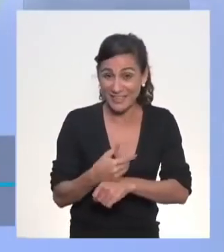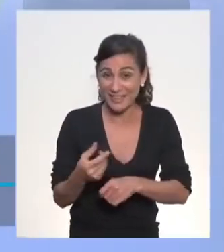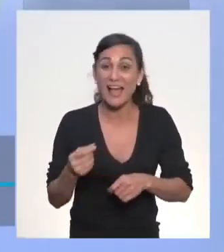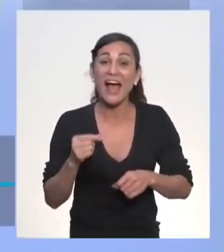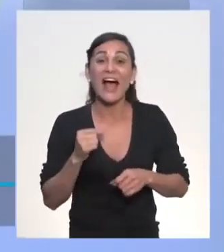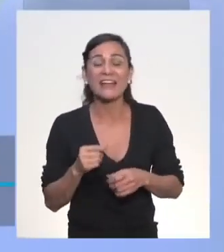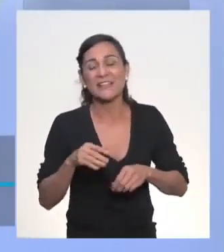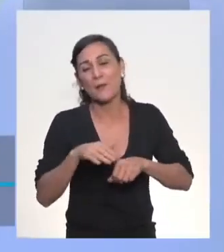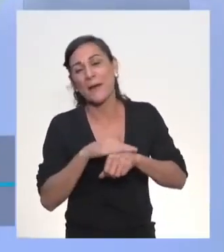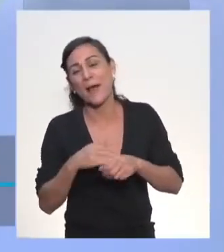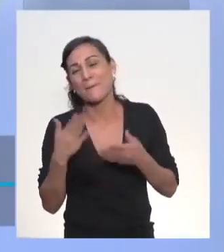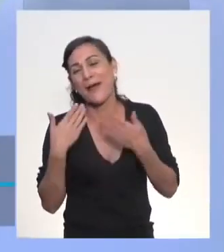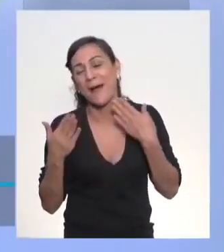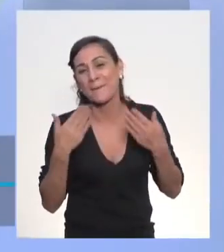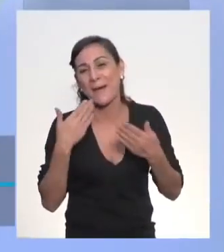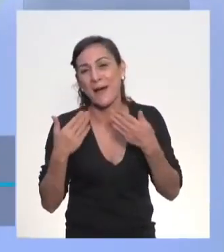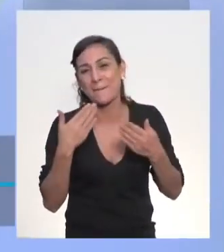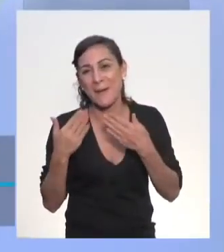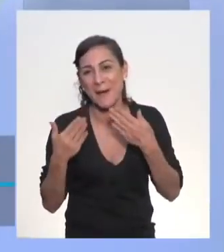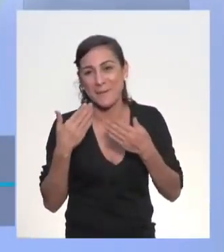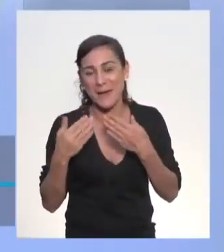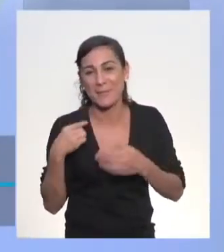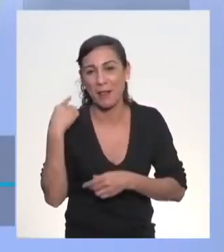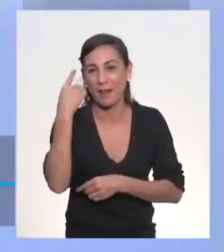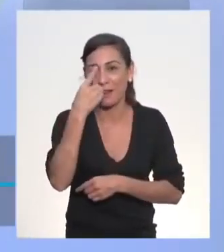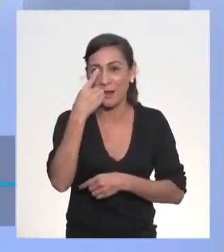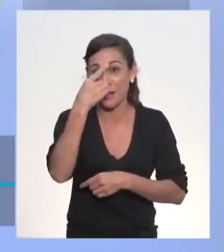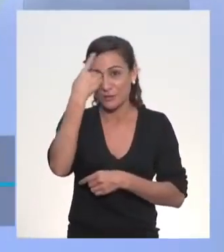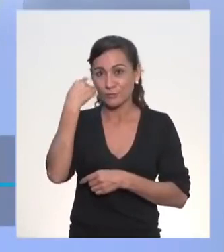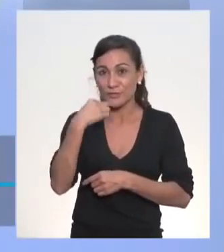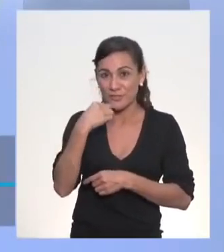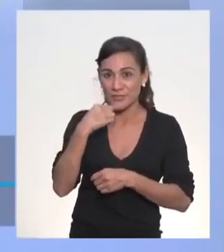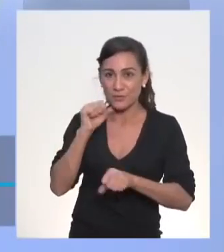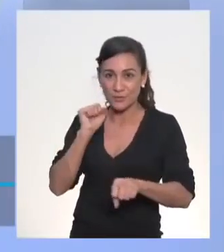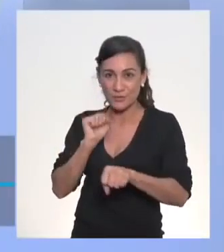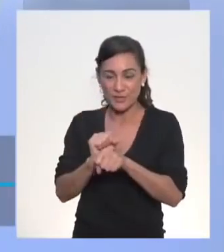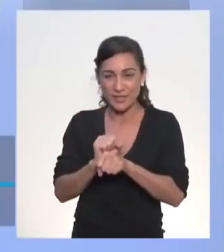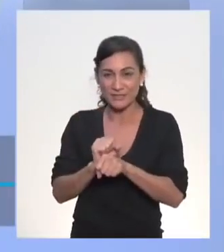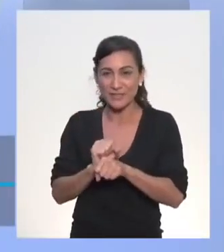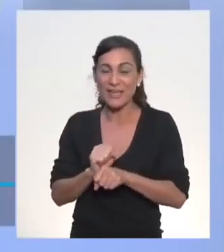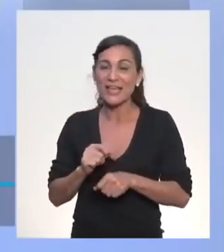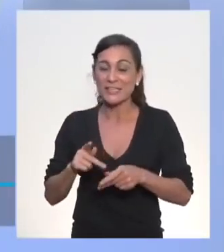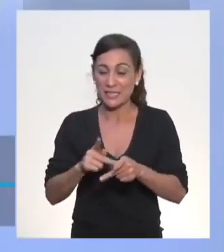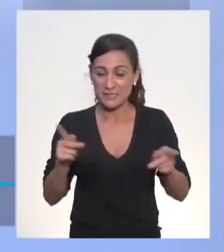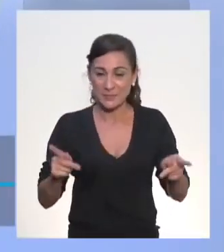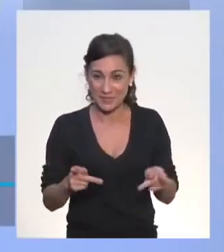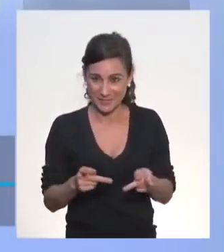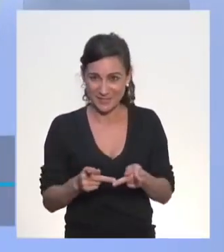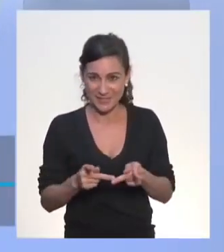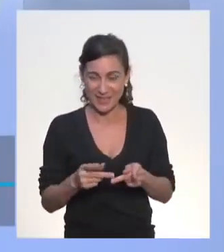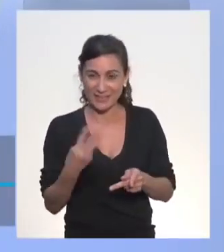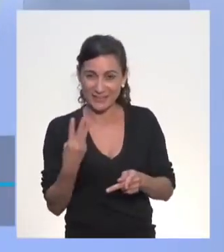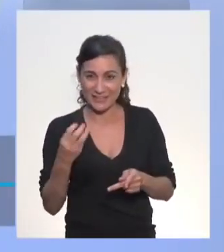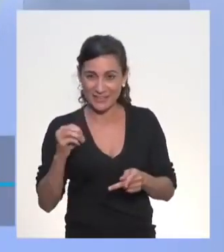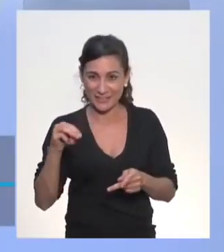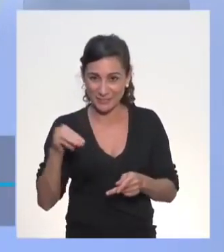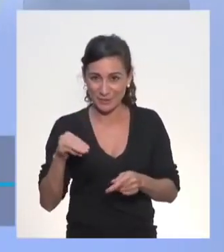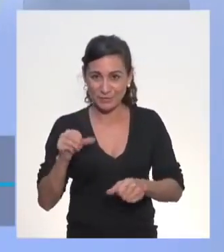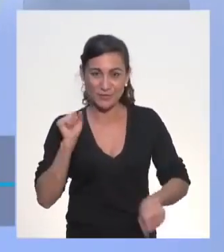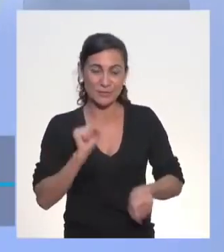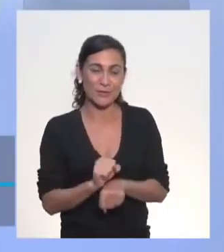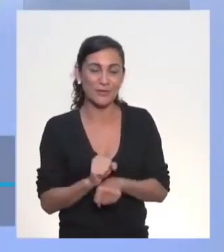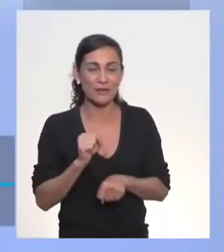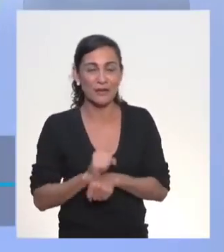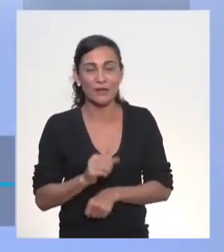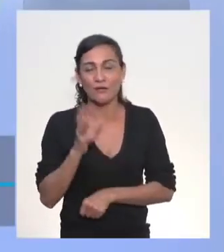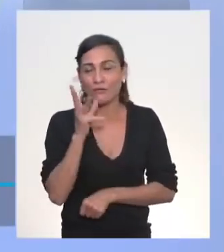30 minutos se passaram, você nem sente. 30 minutos esperando a pizza chegar, nossa, você está com fome, está ansioso